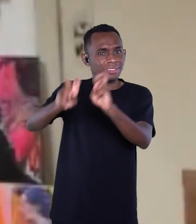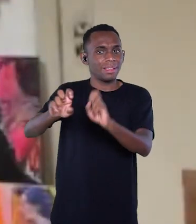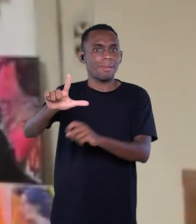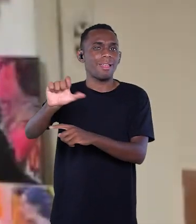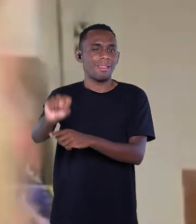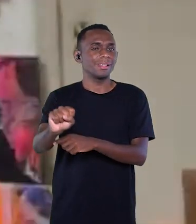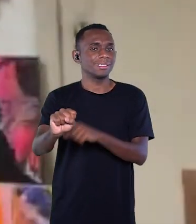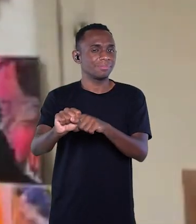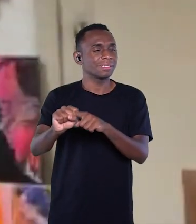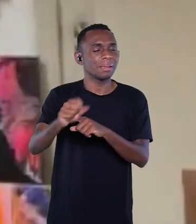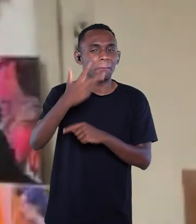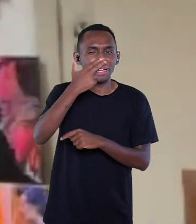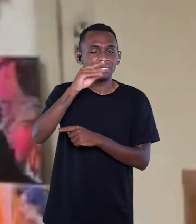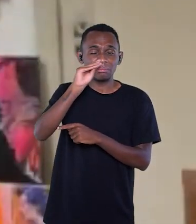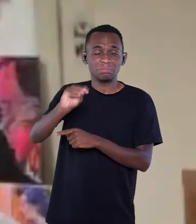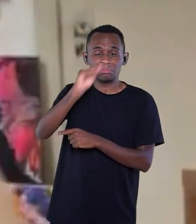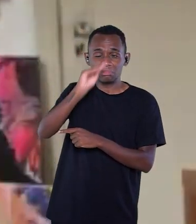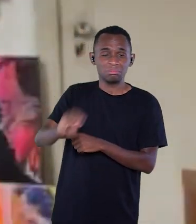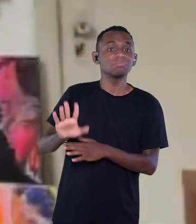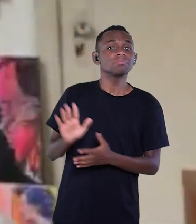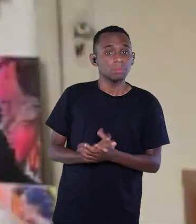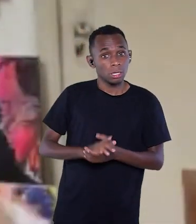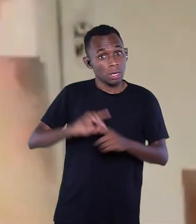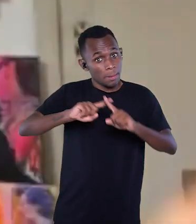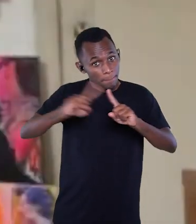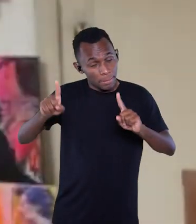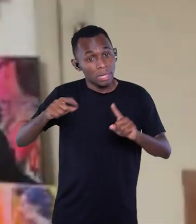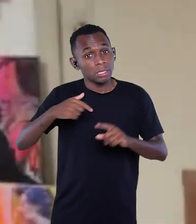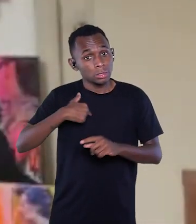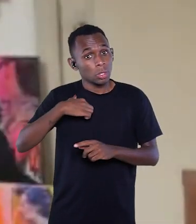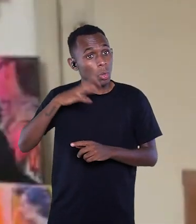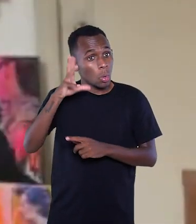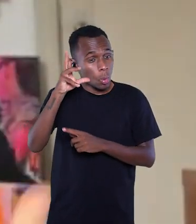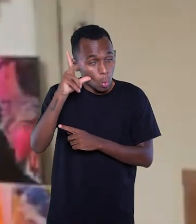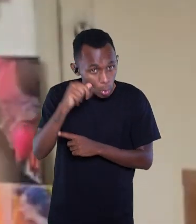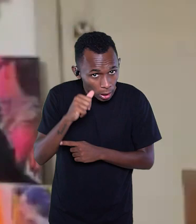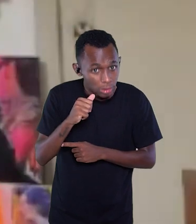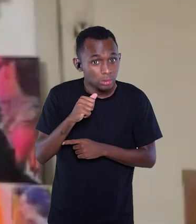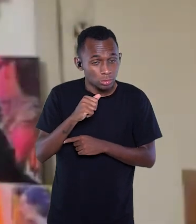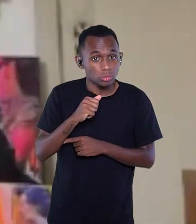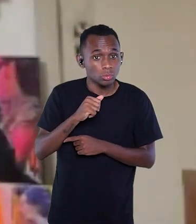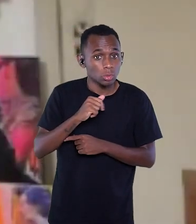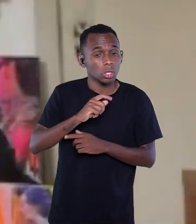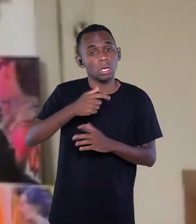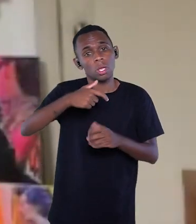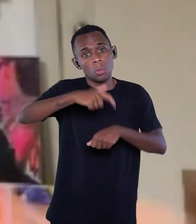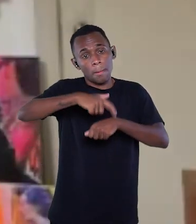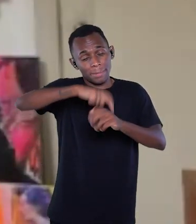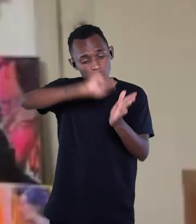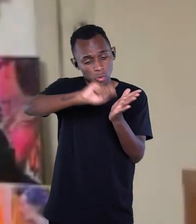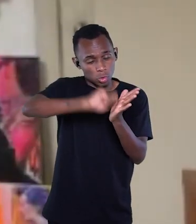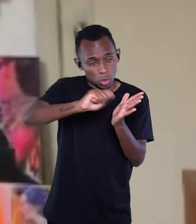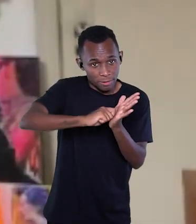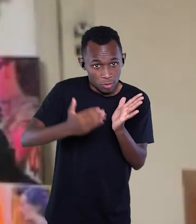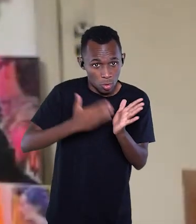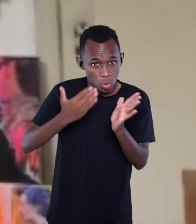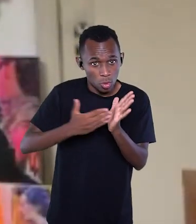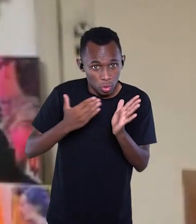temática lésbica, da questão da lesbianidade, e eu acho muito doido esse momento, né, assim, eu já escrevi esse livro, eu começo a